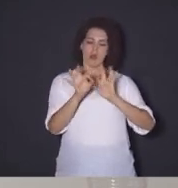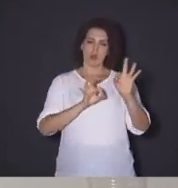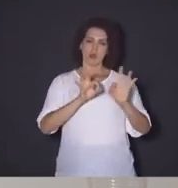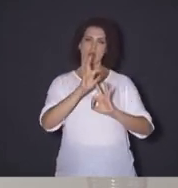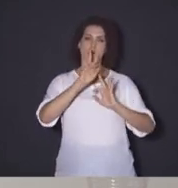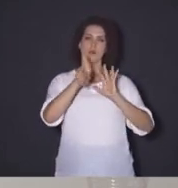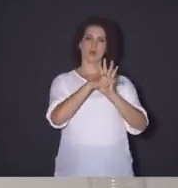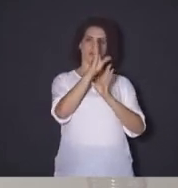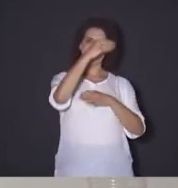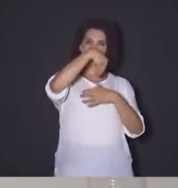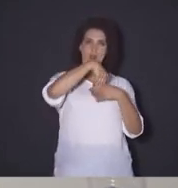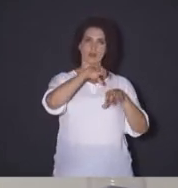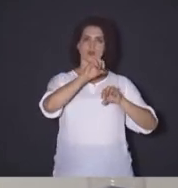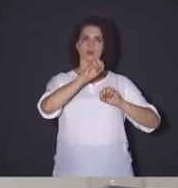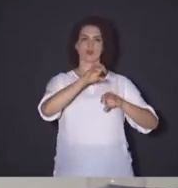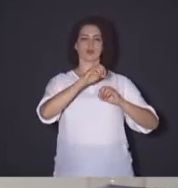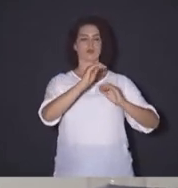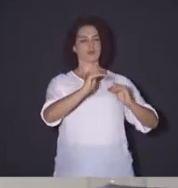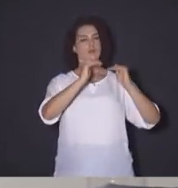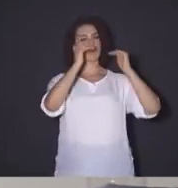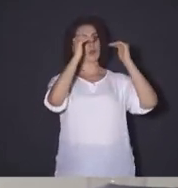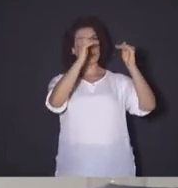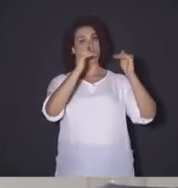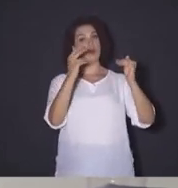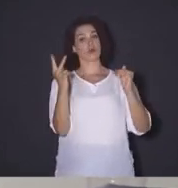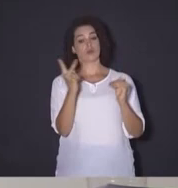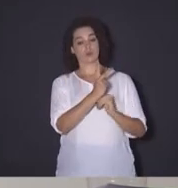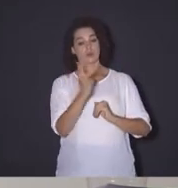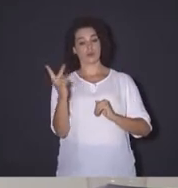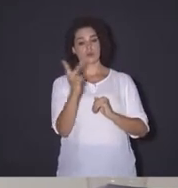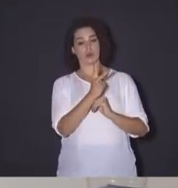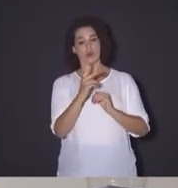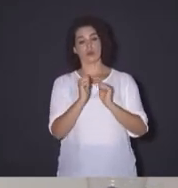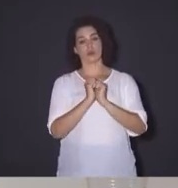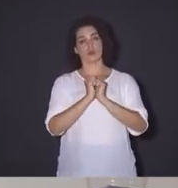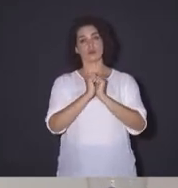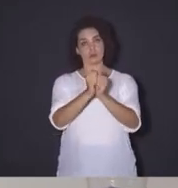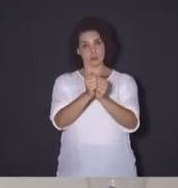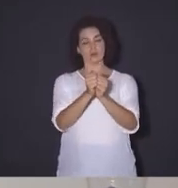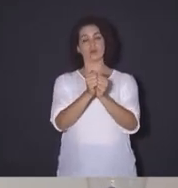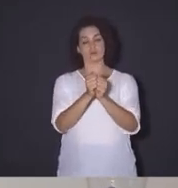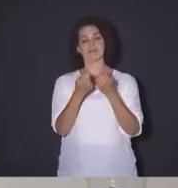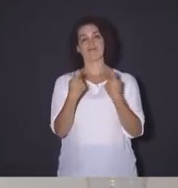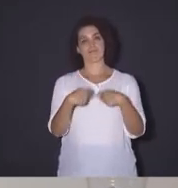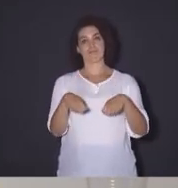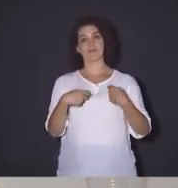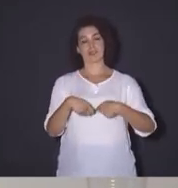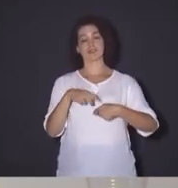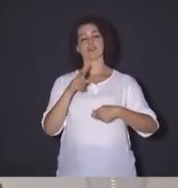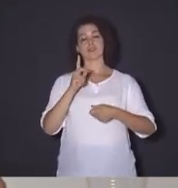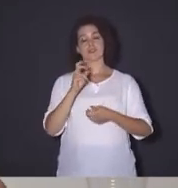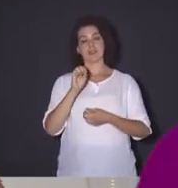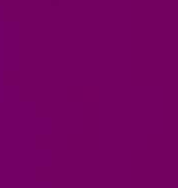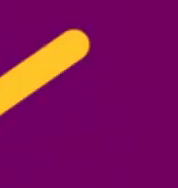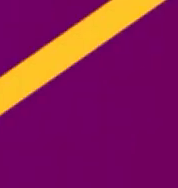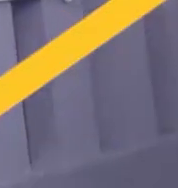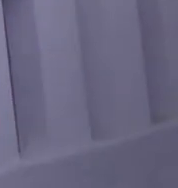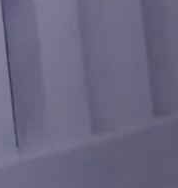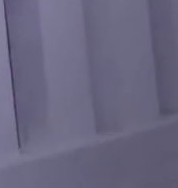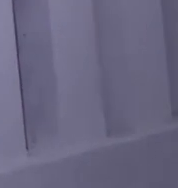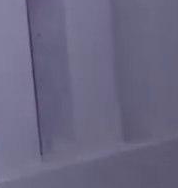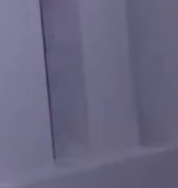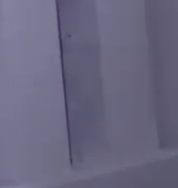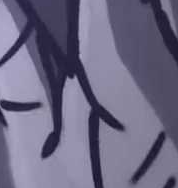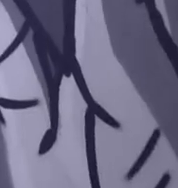bacharelado e licenciatura caminho juntos e logicamente que nesse sentido precisamos reforçar a identidade das licenciaturas